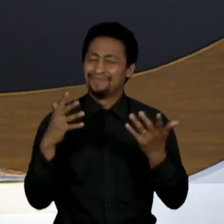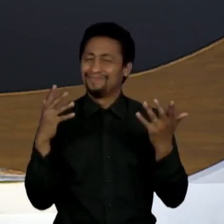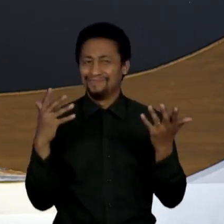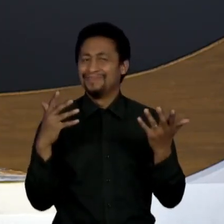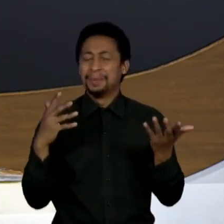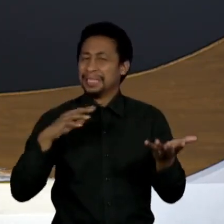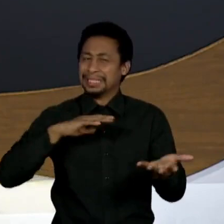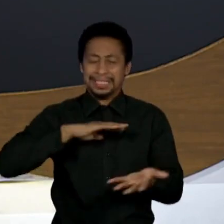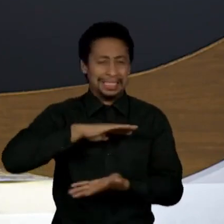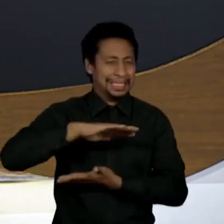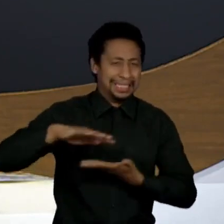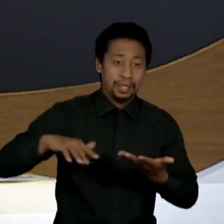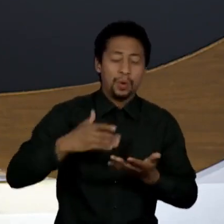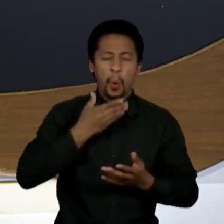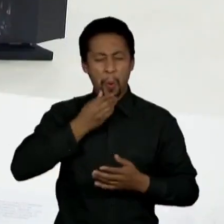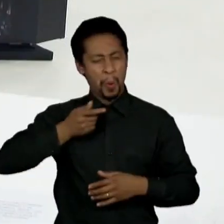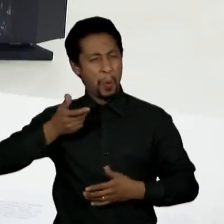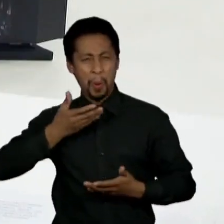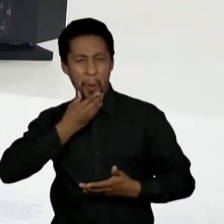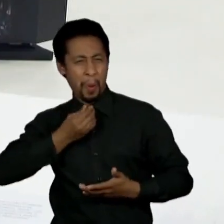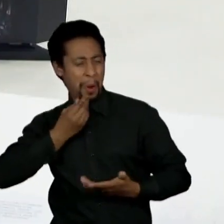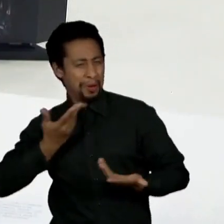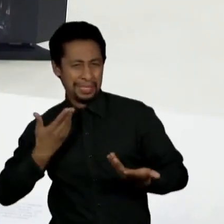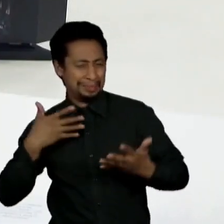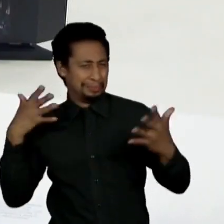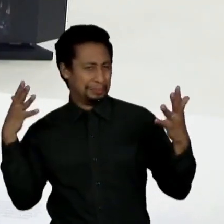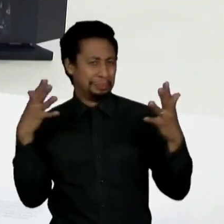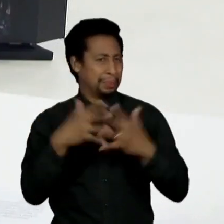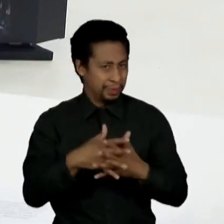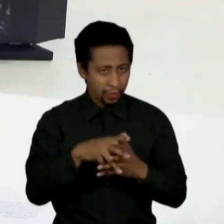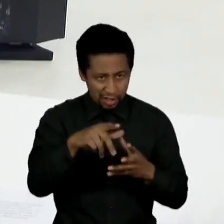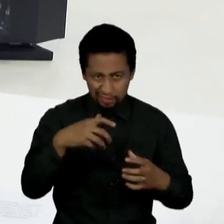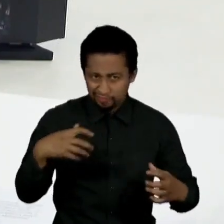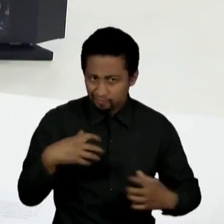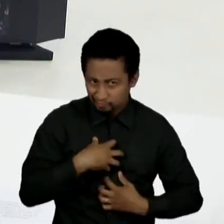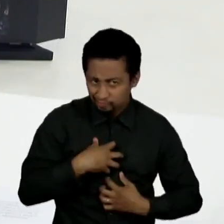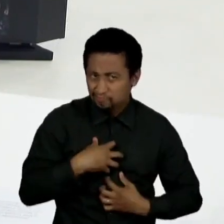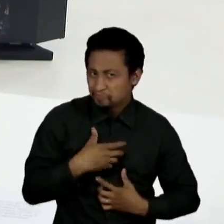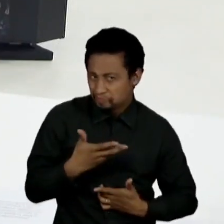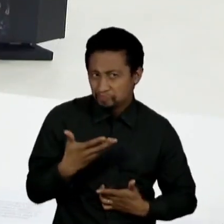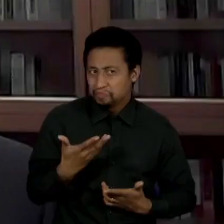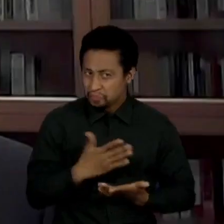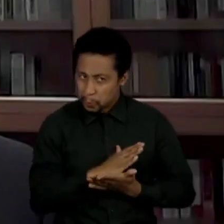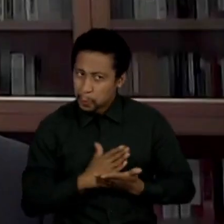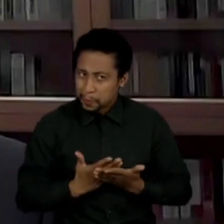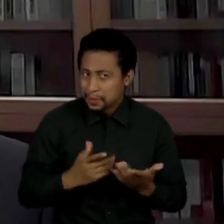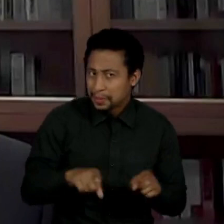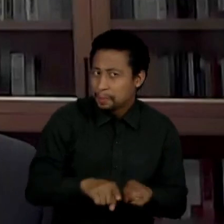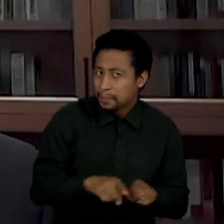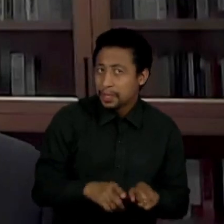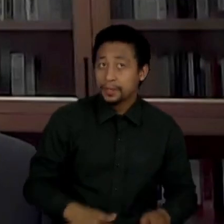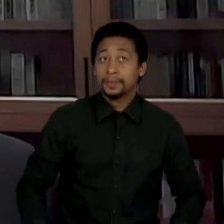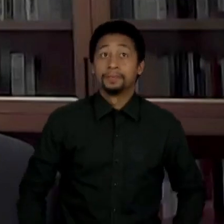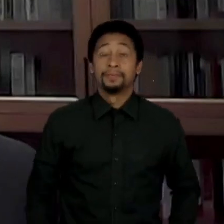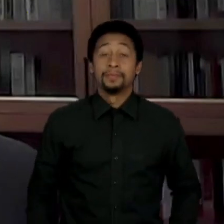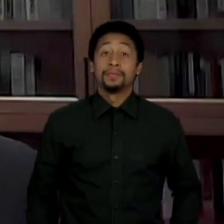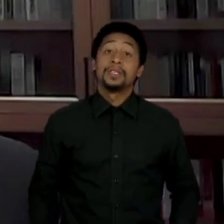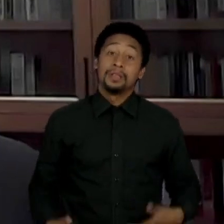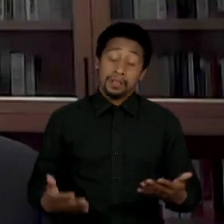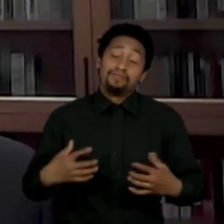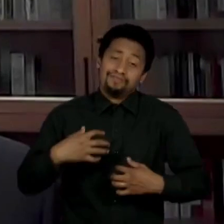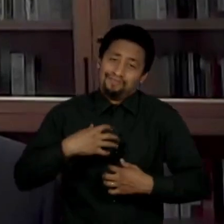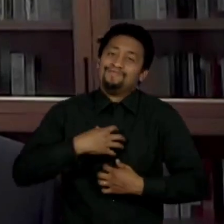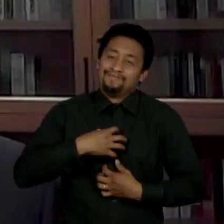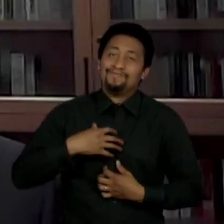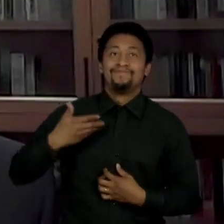crise da masculinidade nos dias de hoje, se isso te aflige de alguma maneira. I did have kind